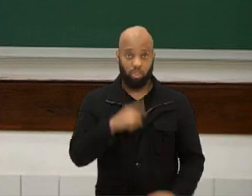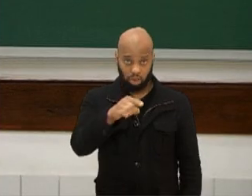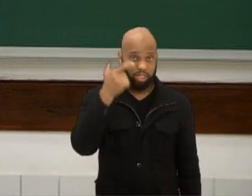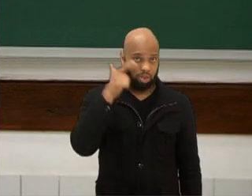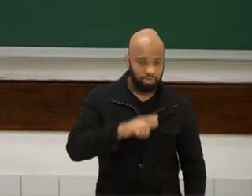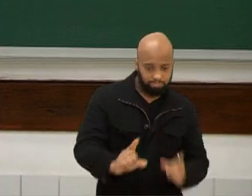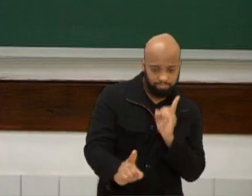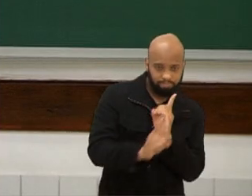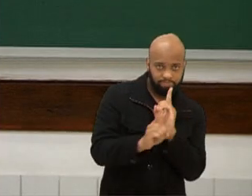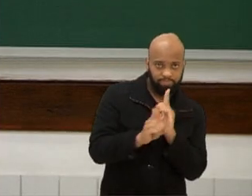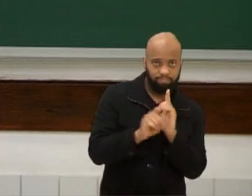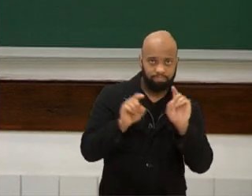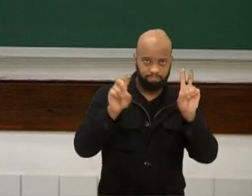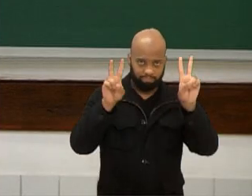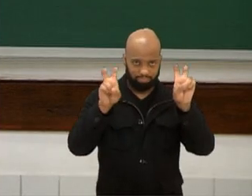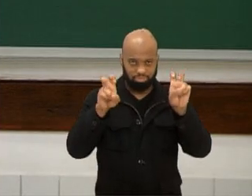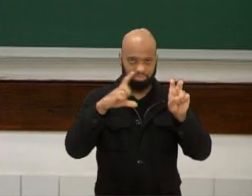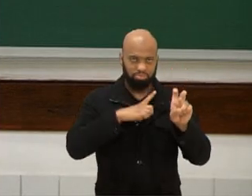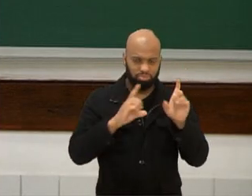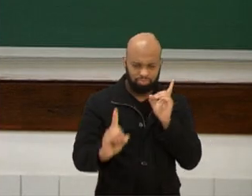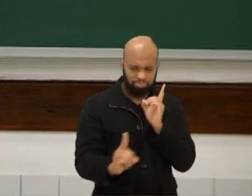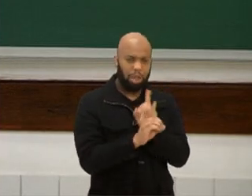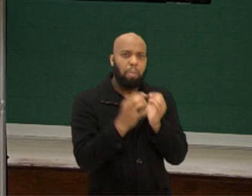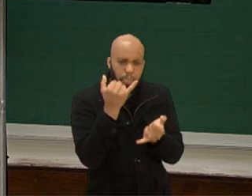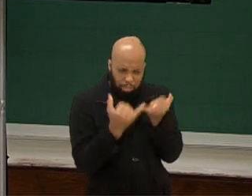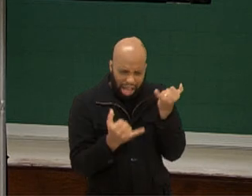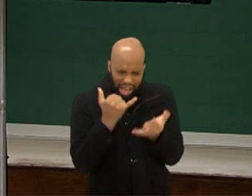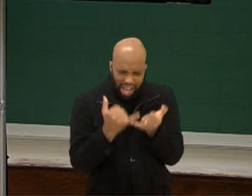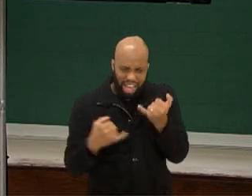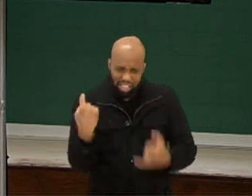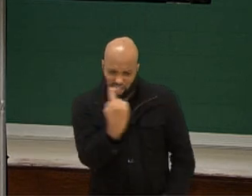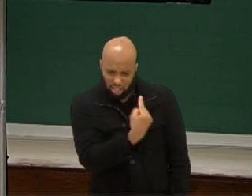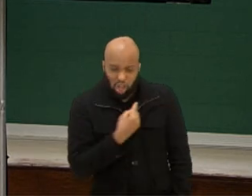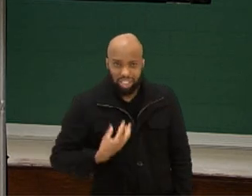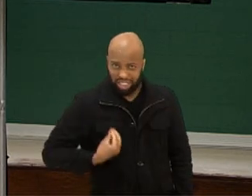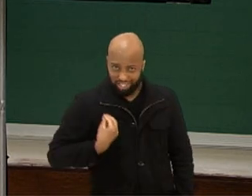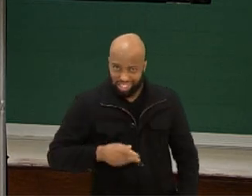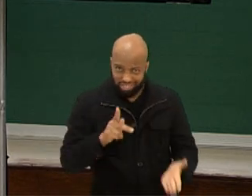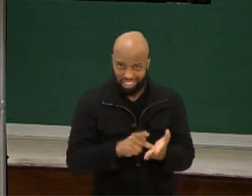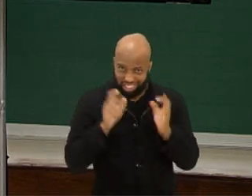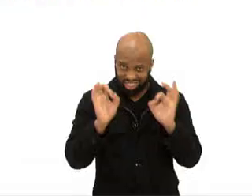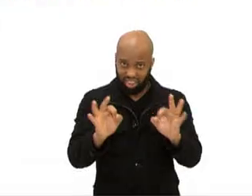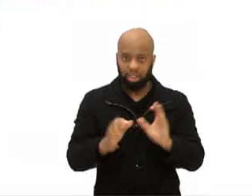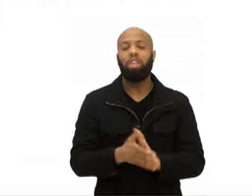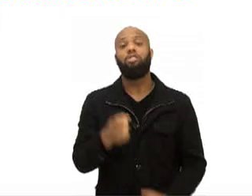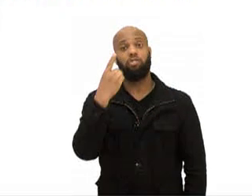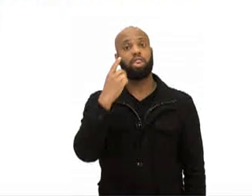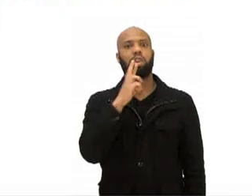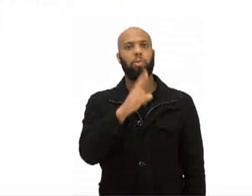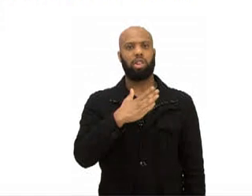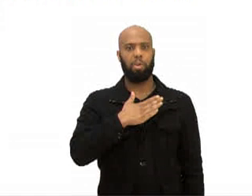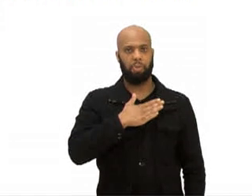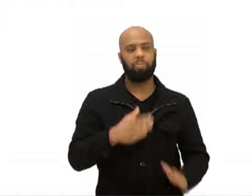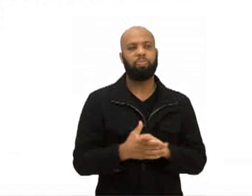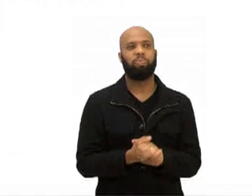Conseguiram encontrar o trecho ali que chega muito próximo à nossa realidade? Olha o que eu coloquei como resposta para